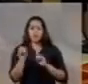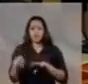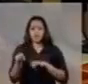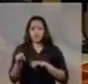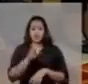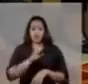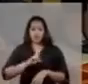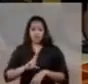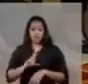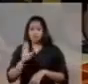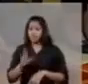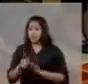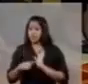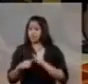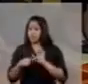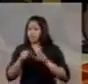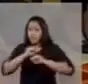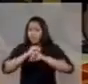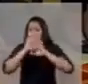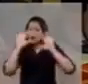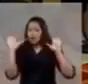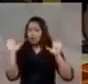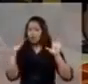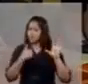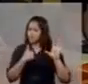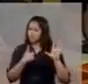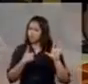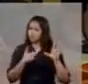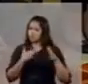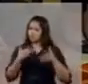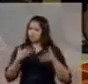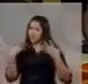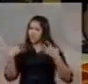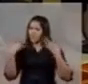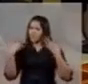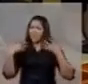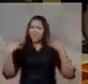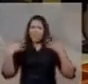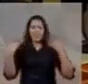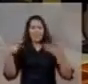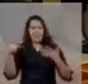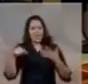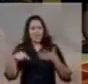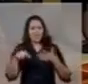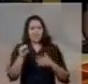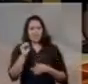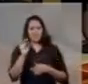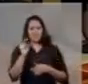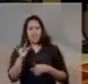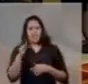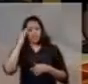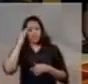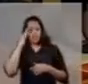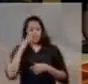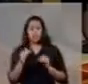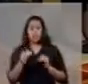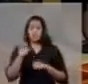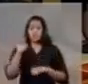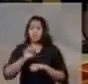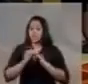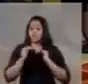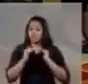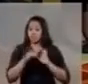ficou nítido ali, para meu orgulho, para meu regozijo, que esta corte entende que o Estado Democrático de Direito deve